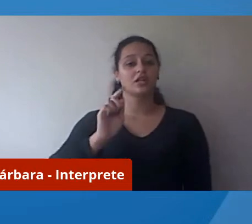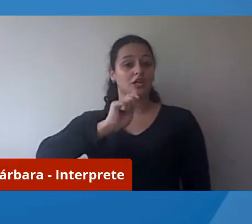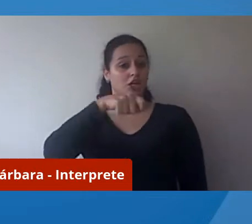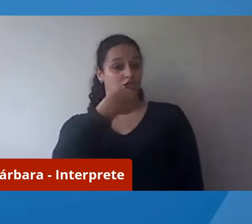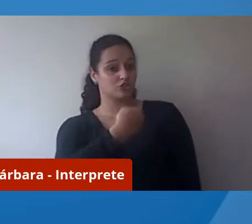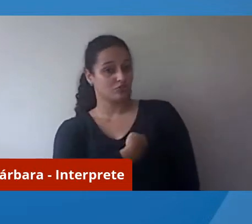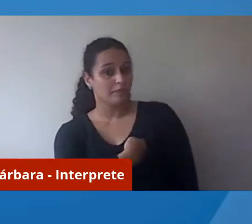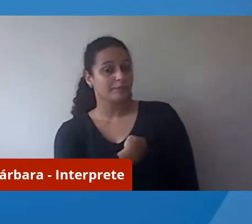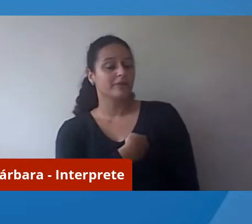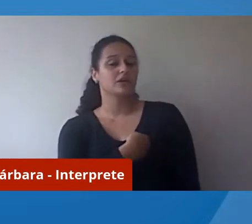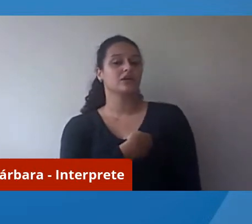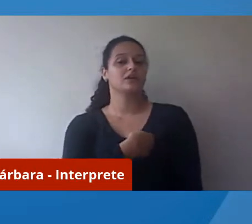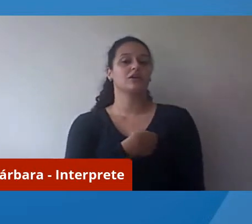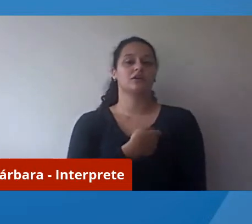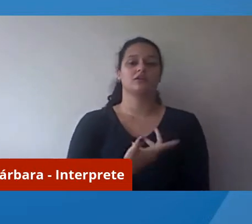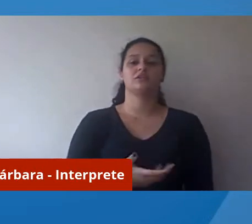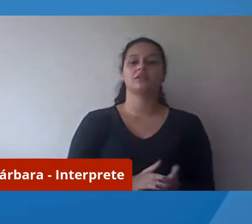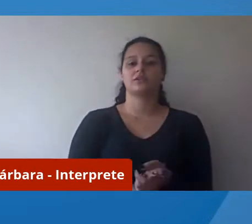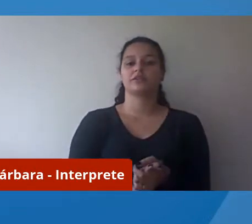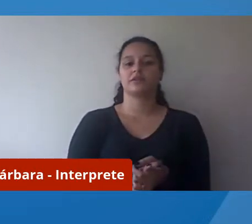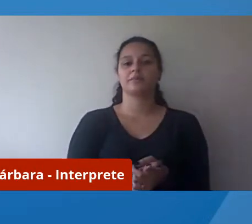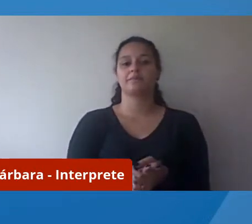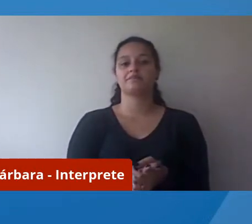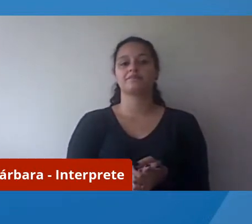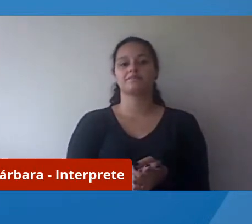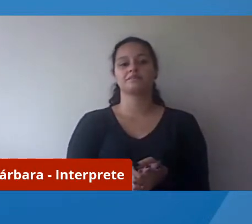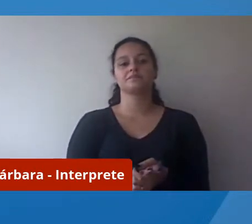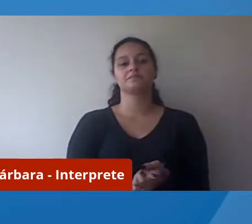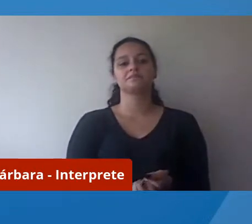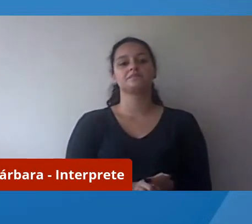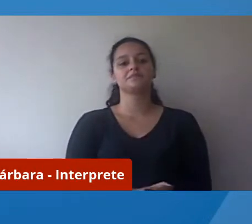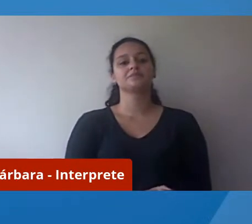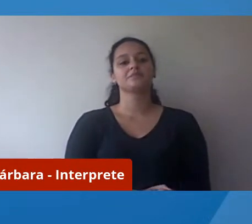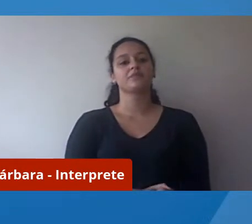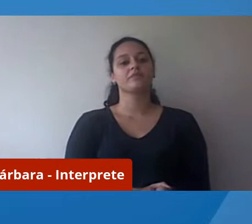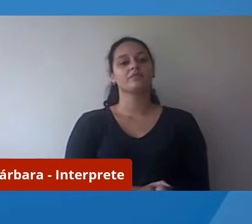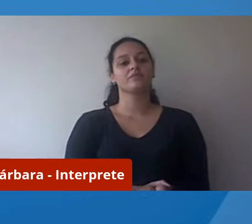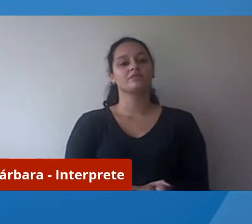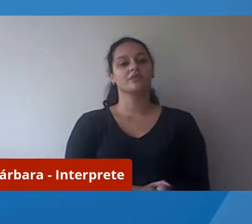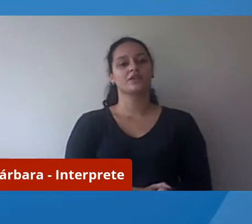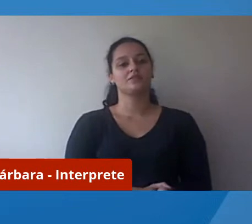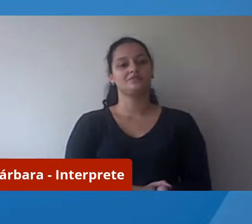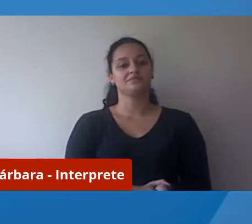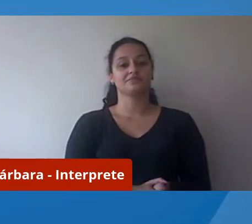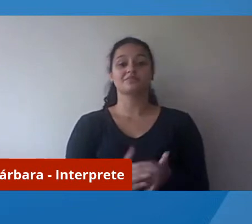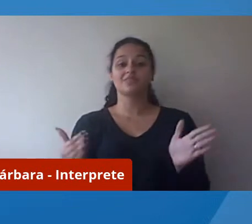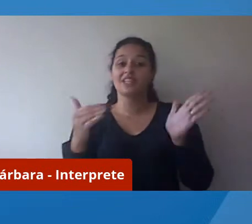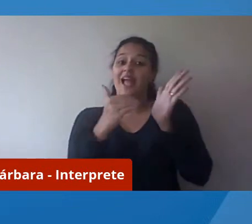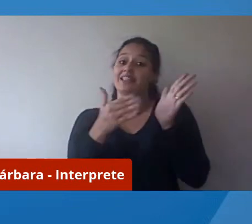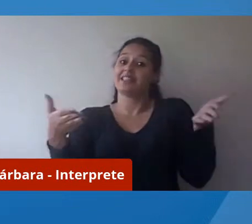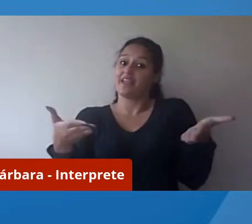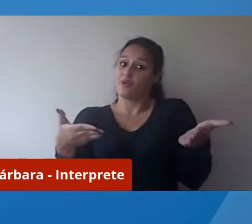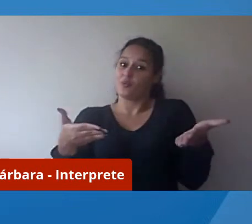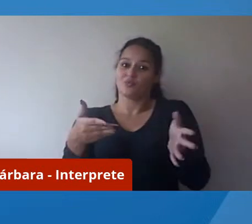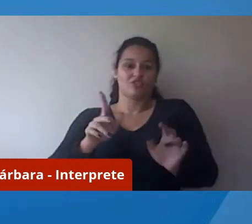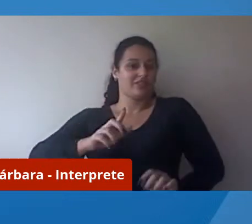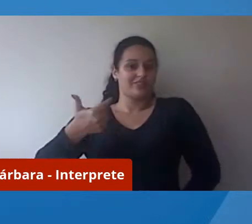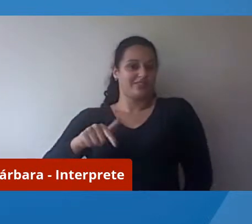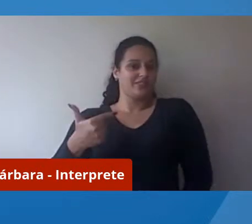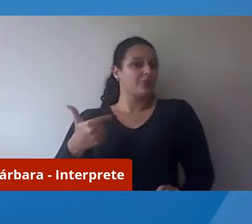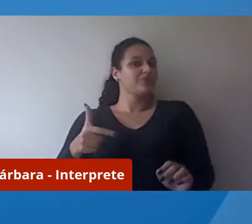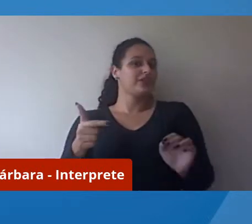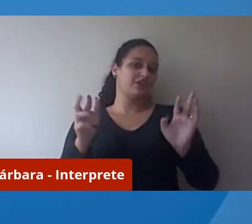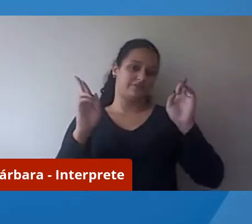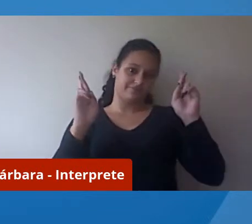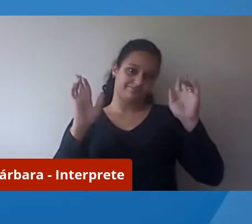coisas diferentes, aliás. Mas, enfim, tem em comum esse aspecto totalitário. Felizmente, até agora, não temos isso. Né? Então, isso